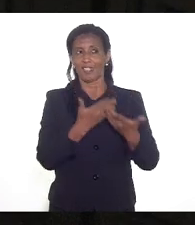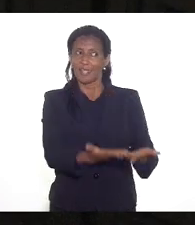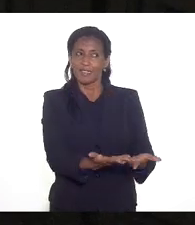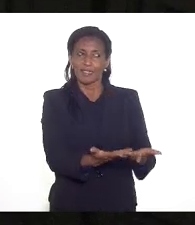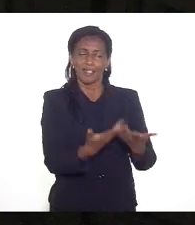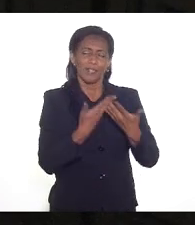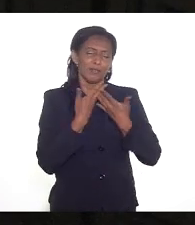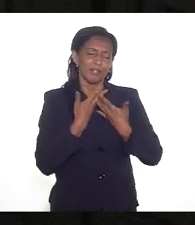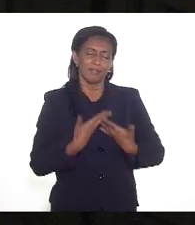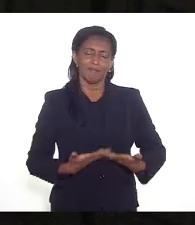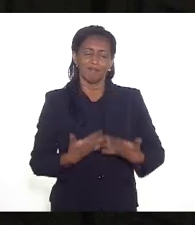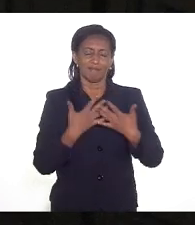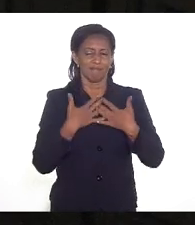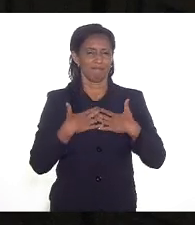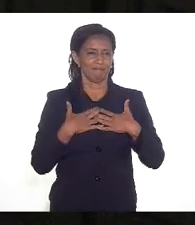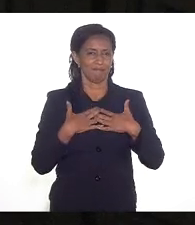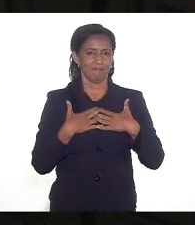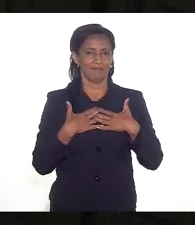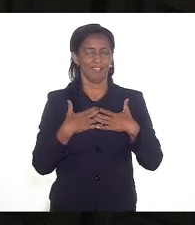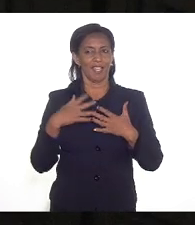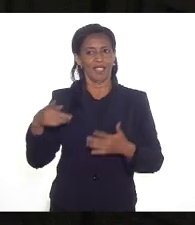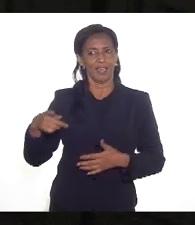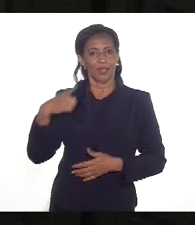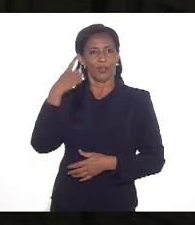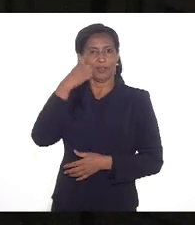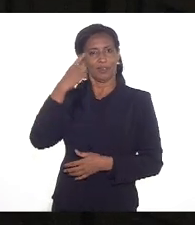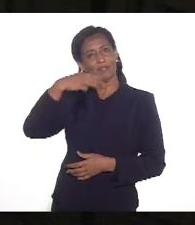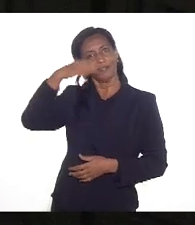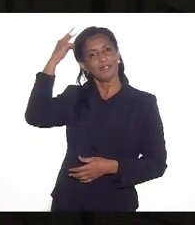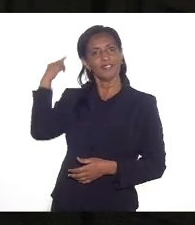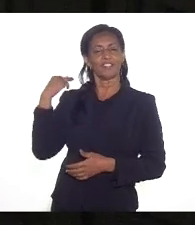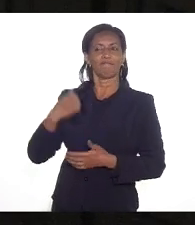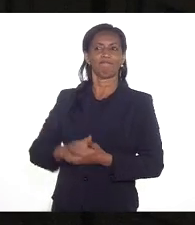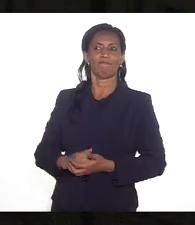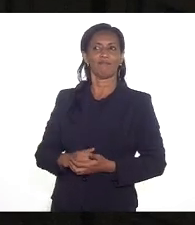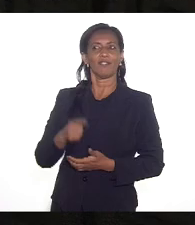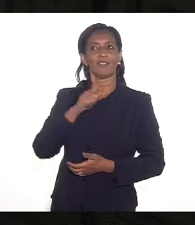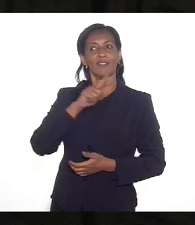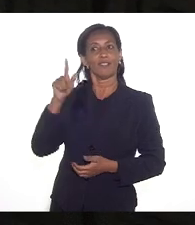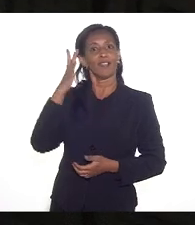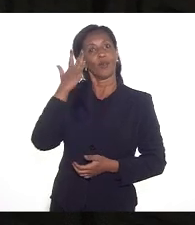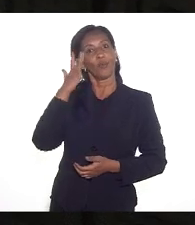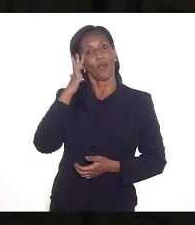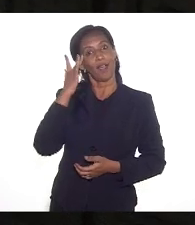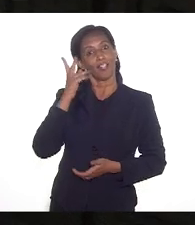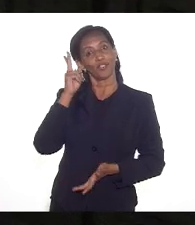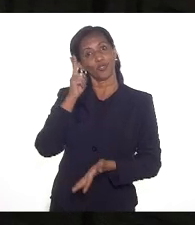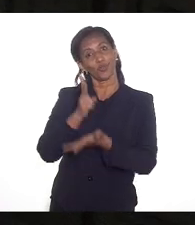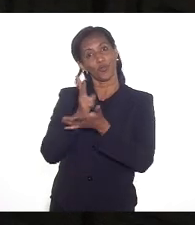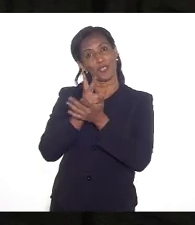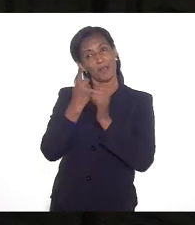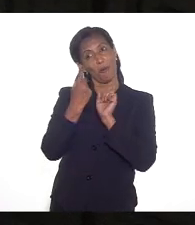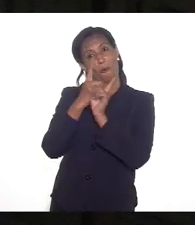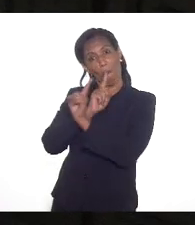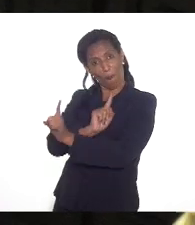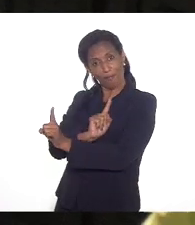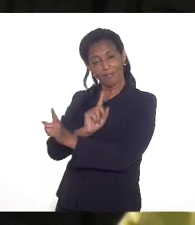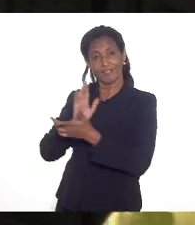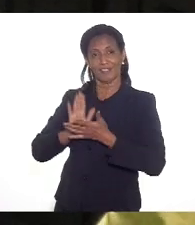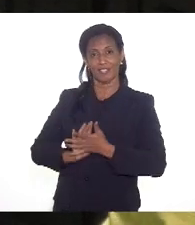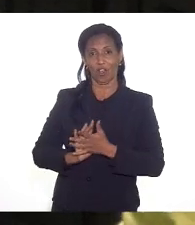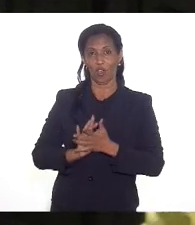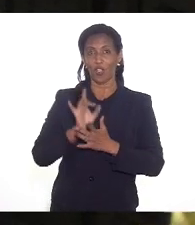prestigiado e o deputado Márcio Pacheco não Ache que eu sou sempre do contra